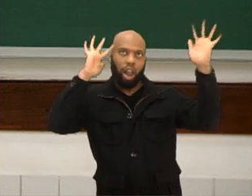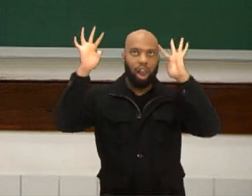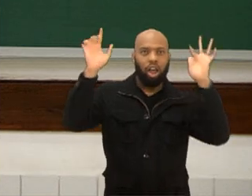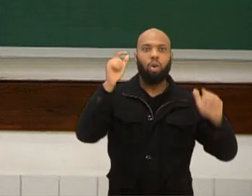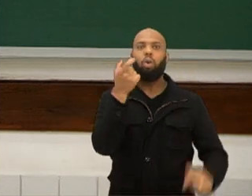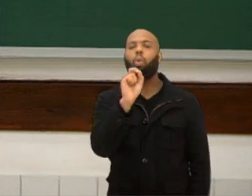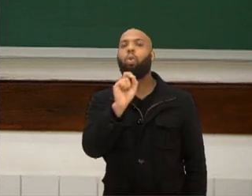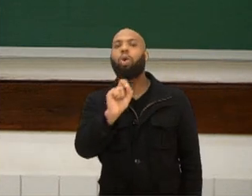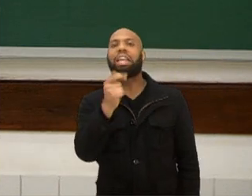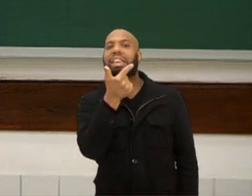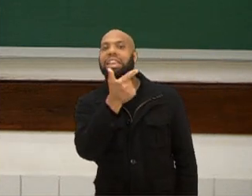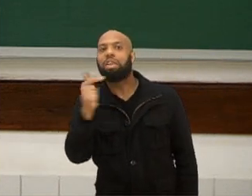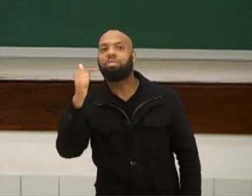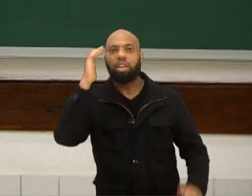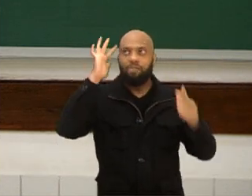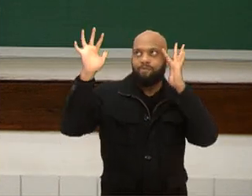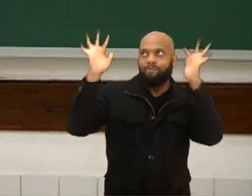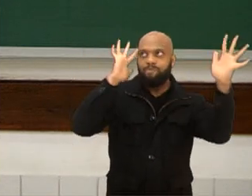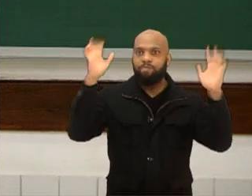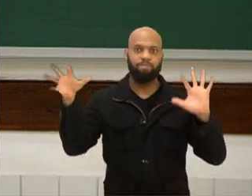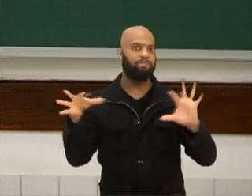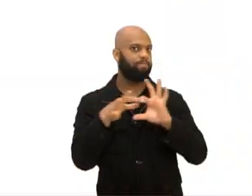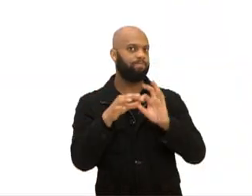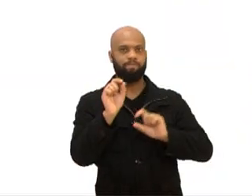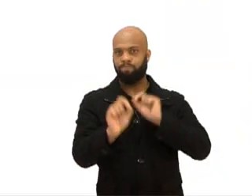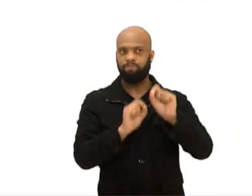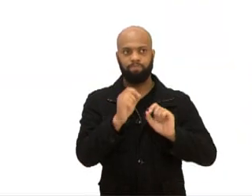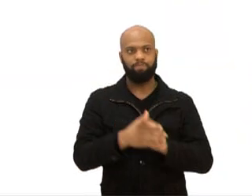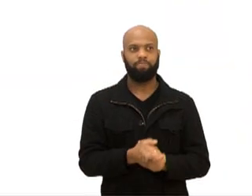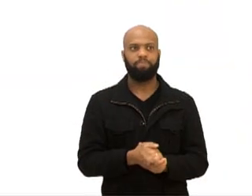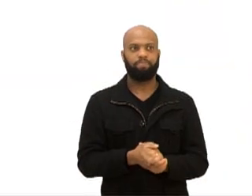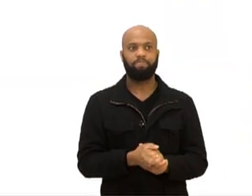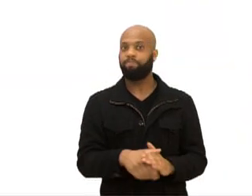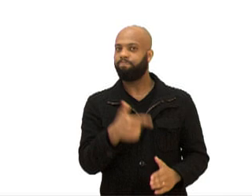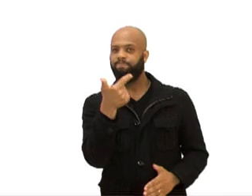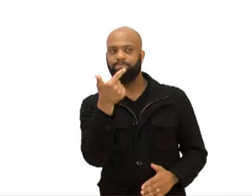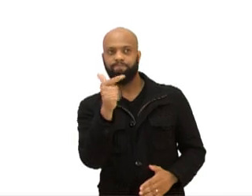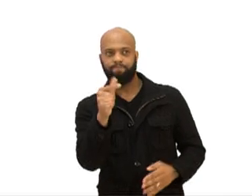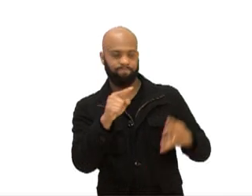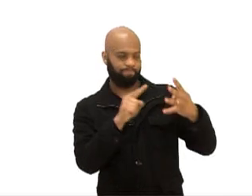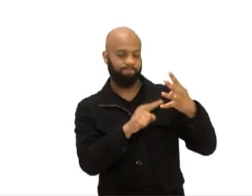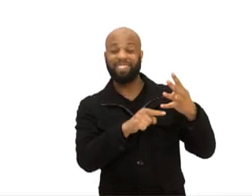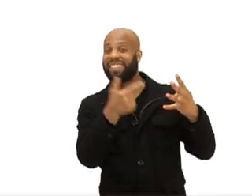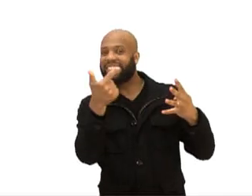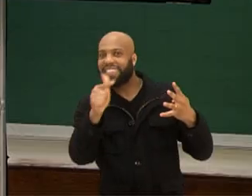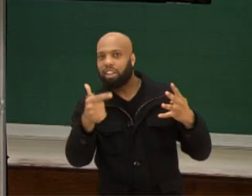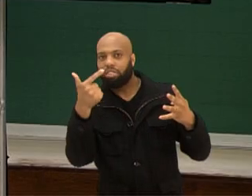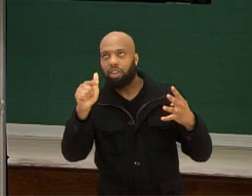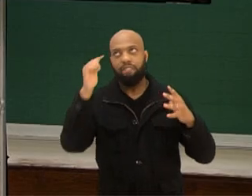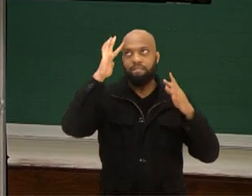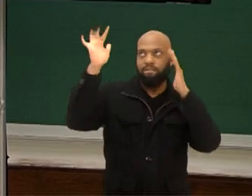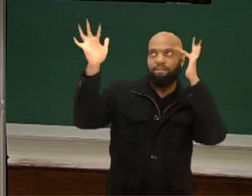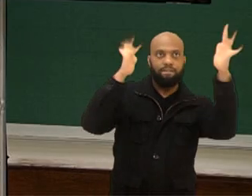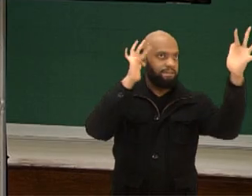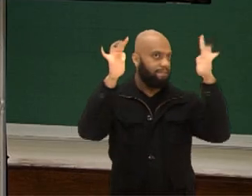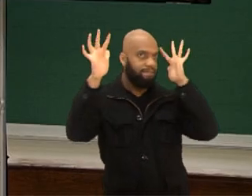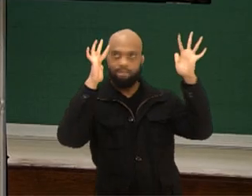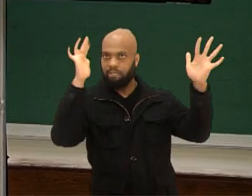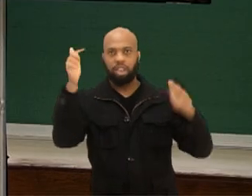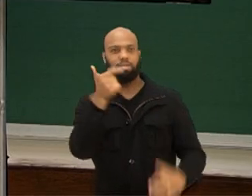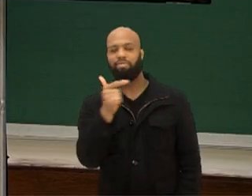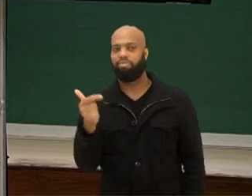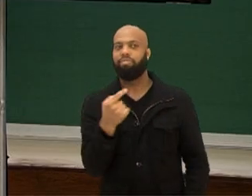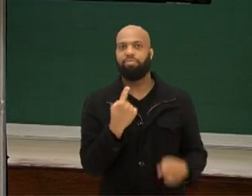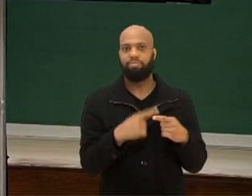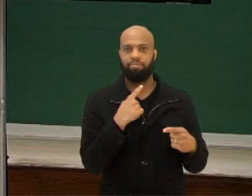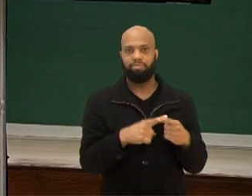será que a fantasia não está presente? Não está presente em O Código da Vinci. Foi um best-seller aí